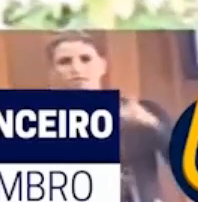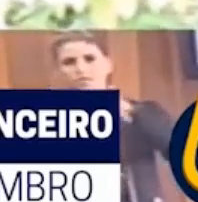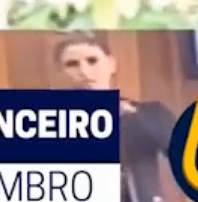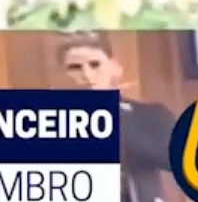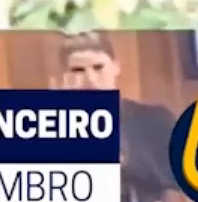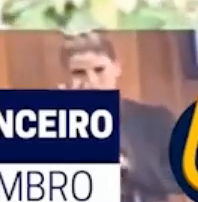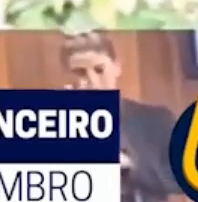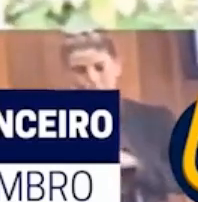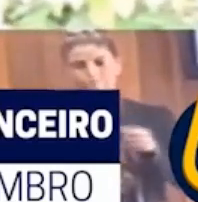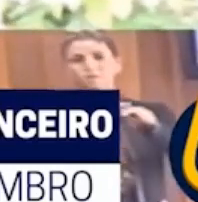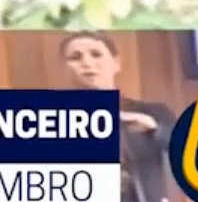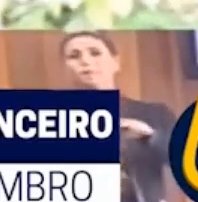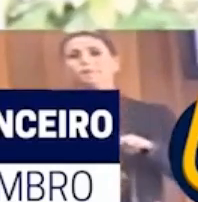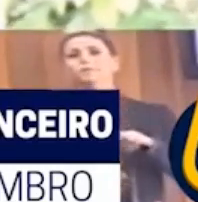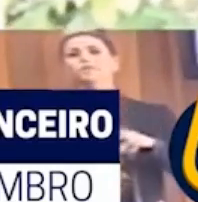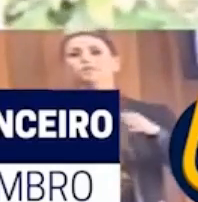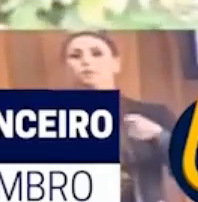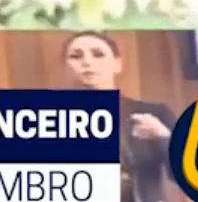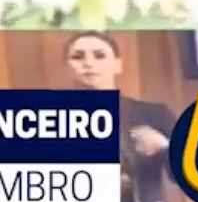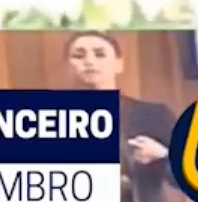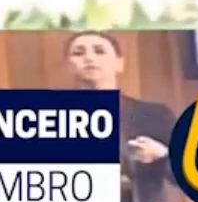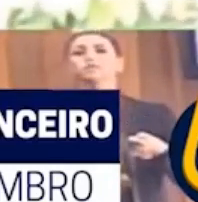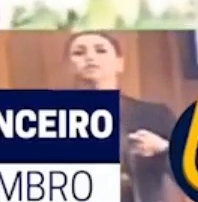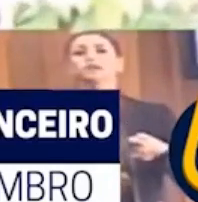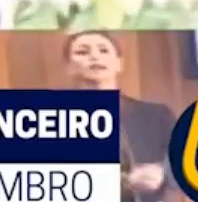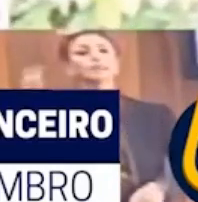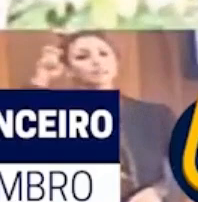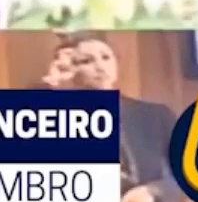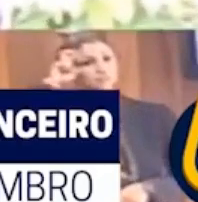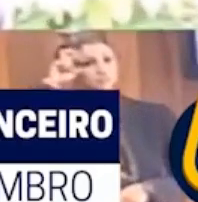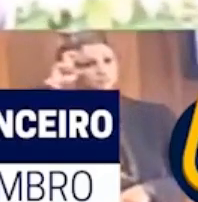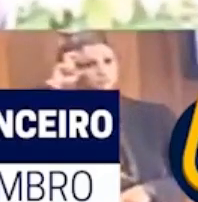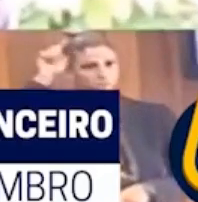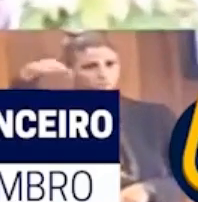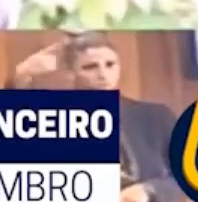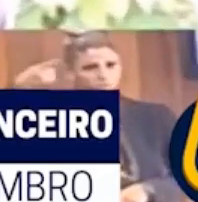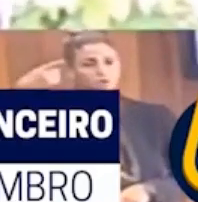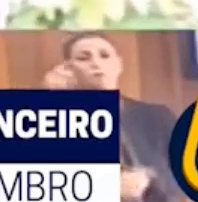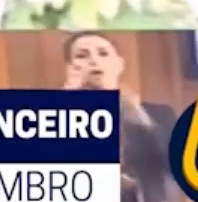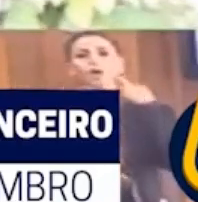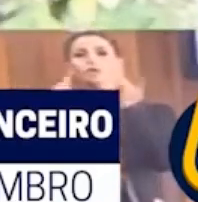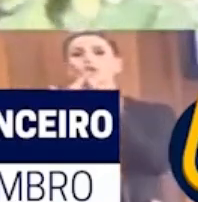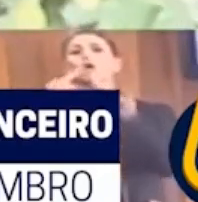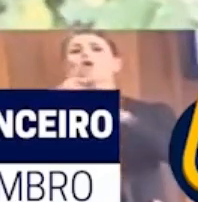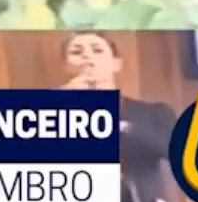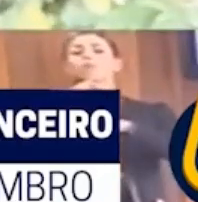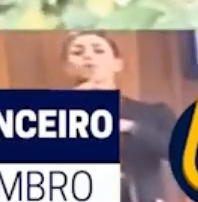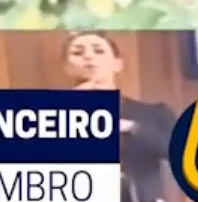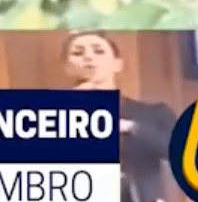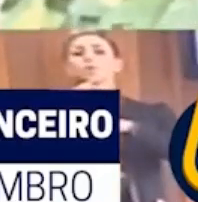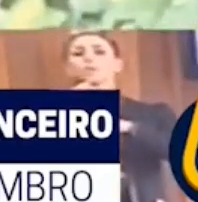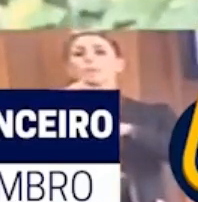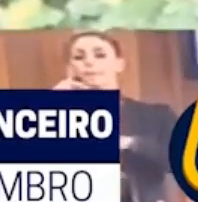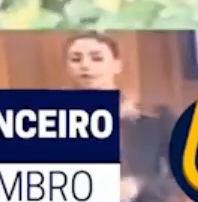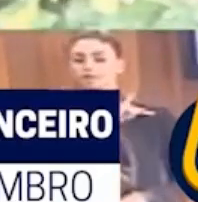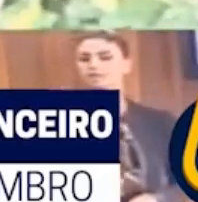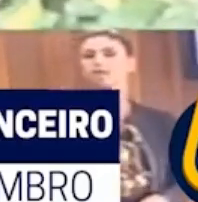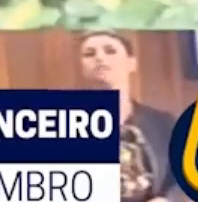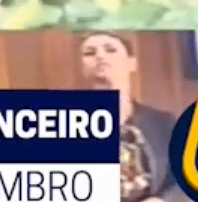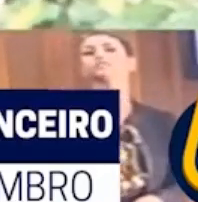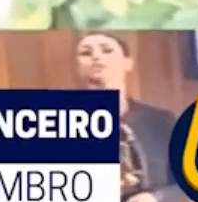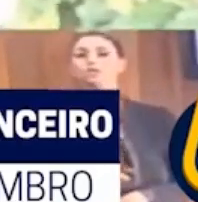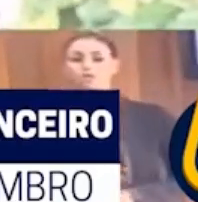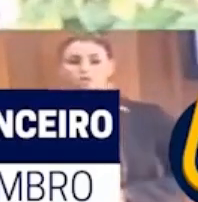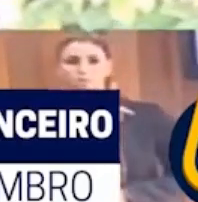conta disso, tenho na quinta-feira uma audiência com o presidente do Tribunal de Justiça